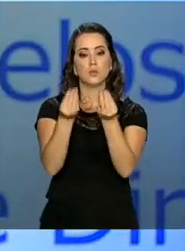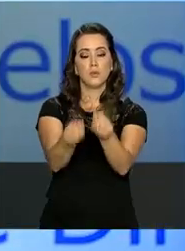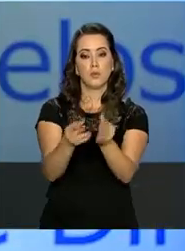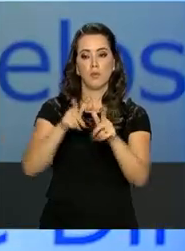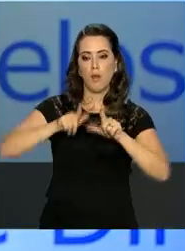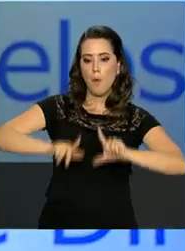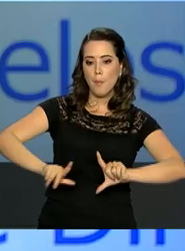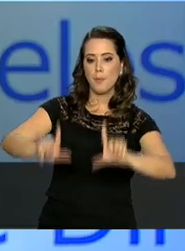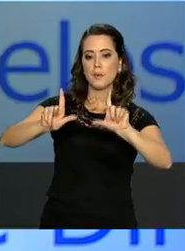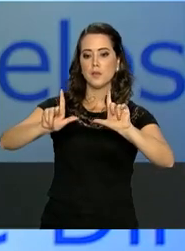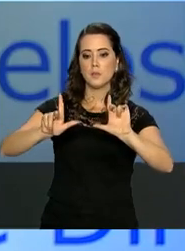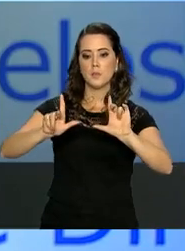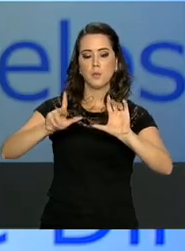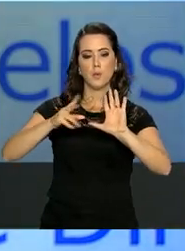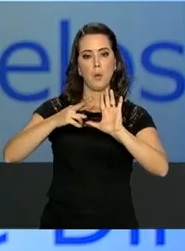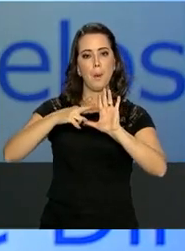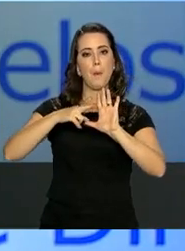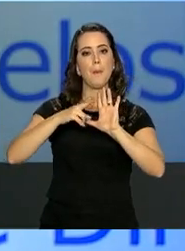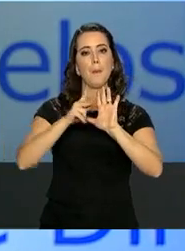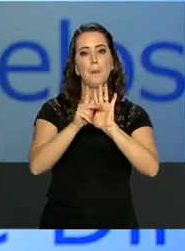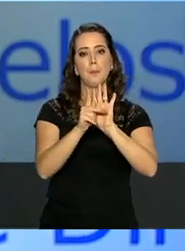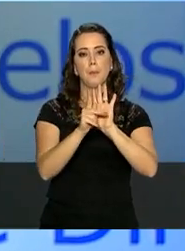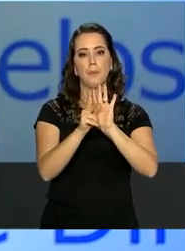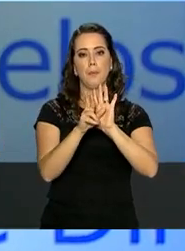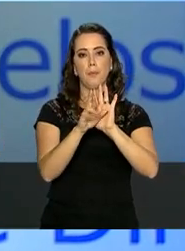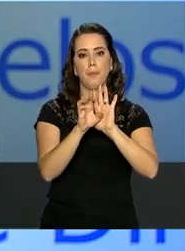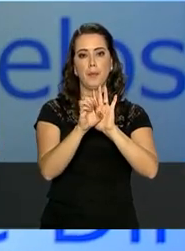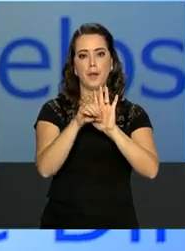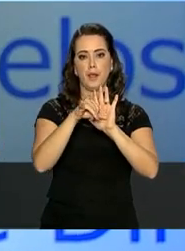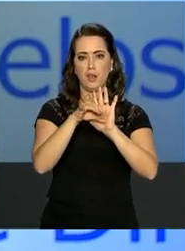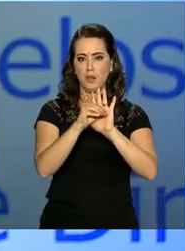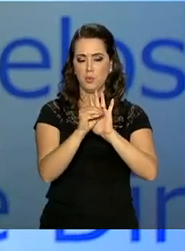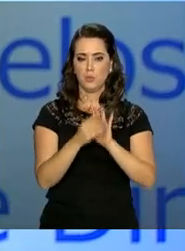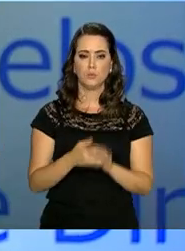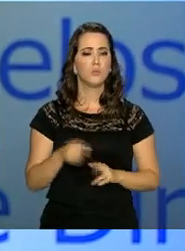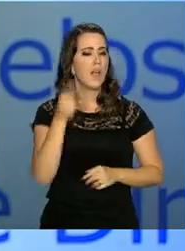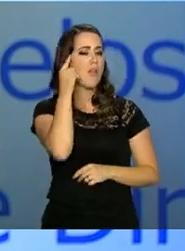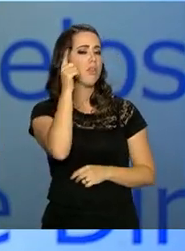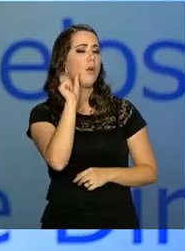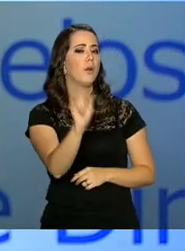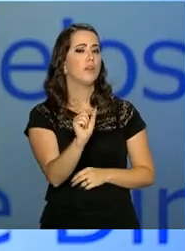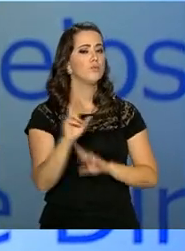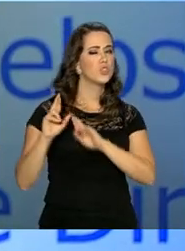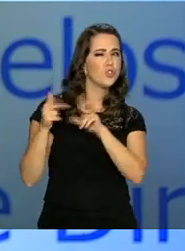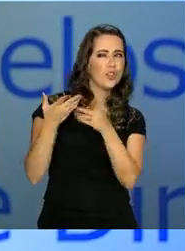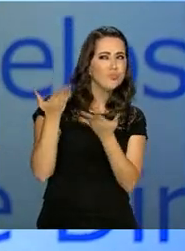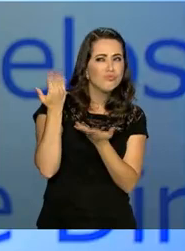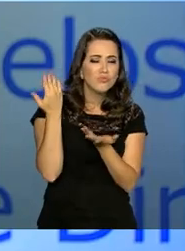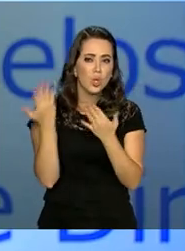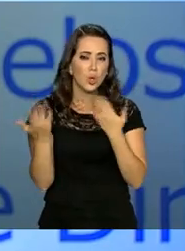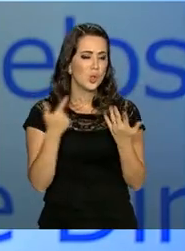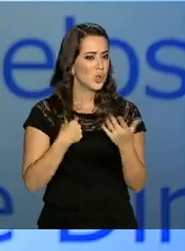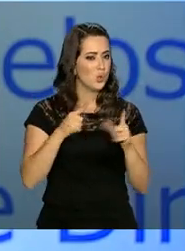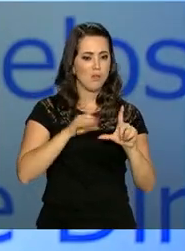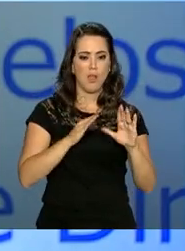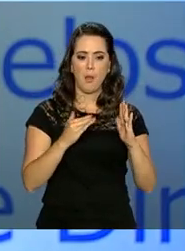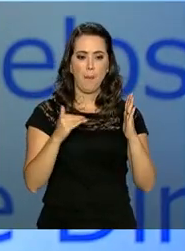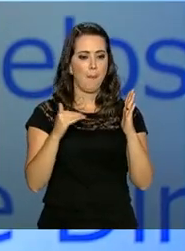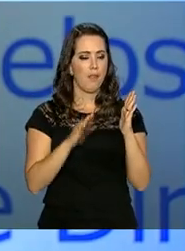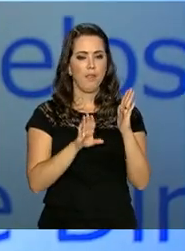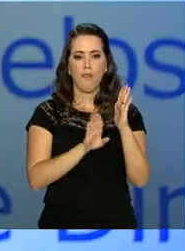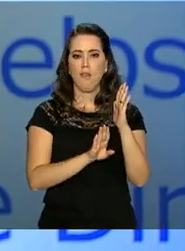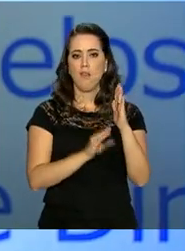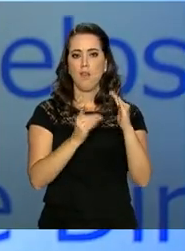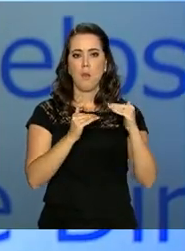do Prêmio Direitos Humanos é que, diferente de outros, aqui não há gradação de